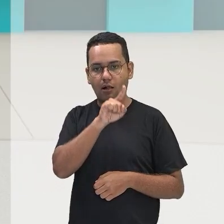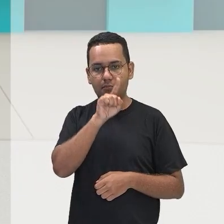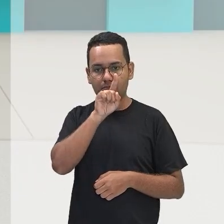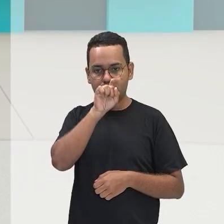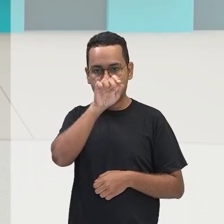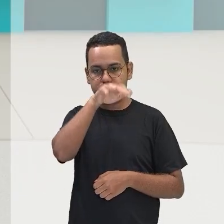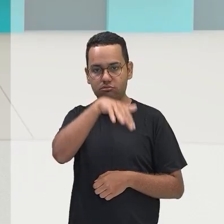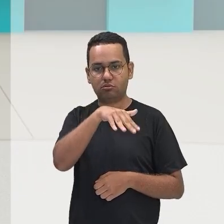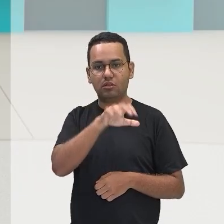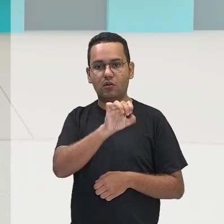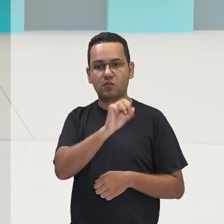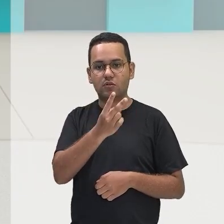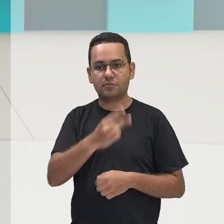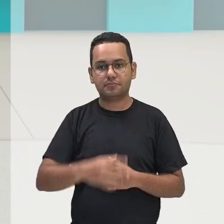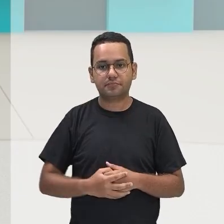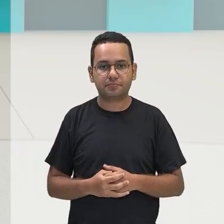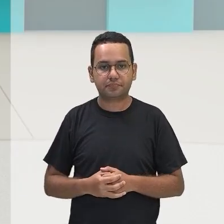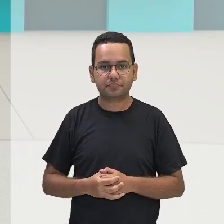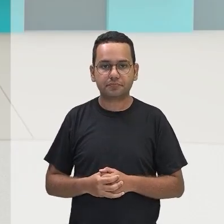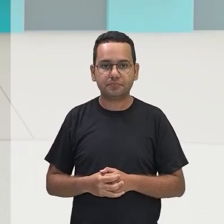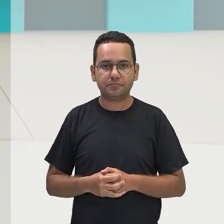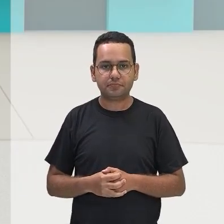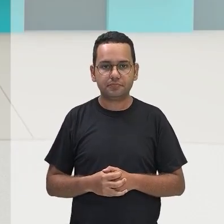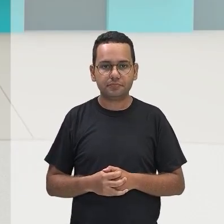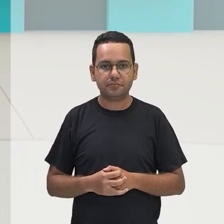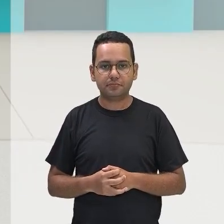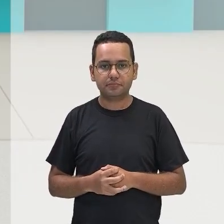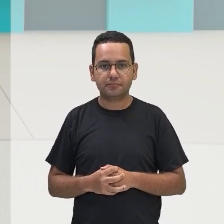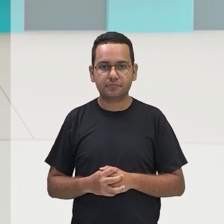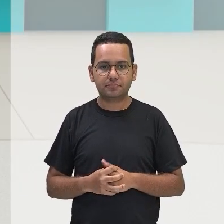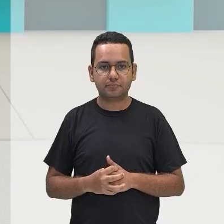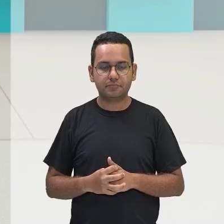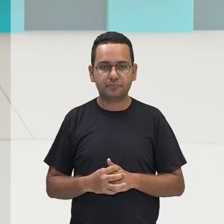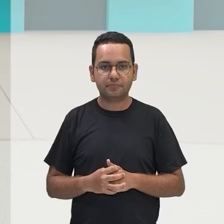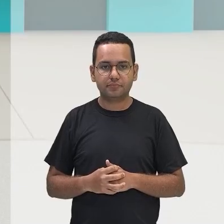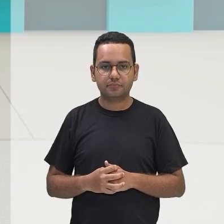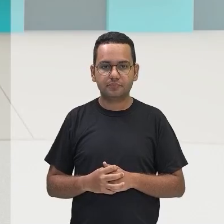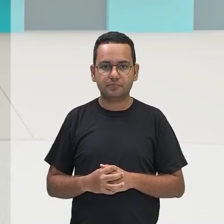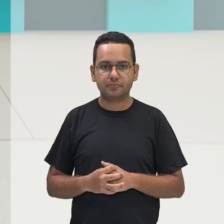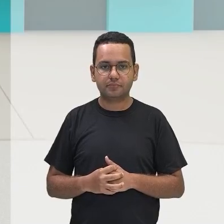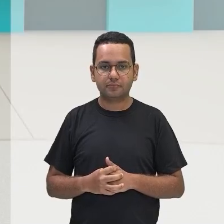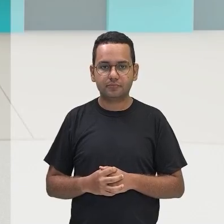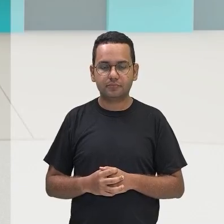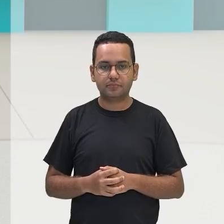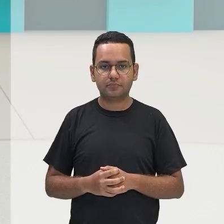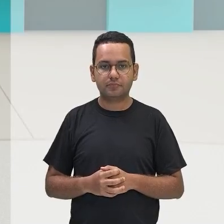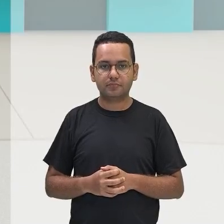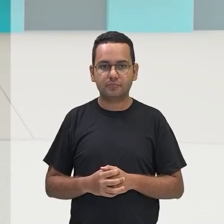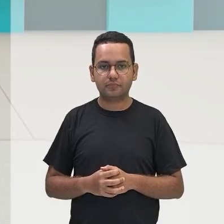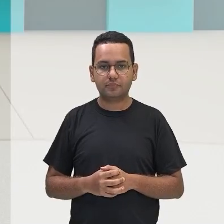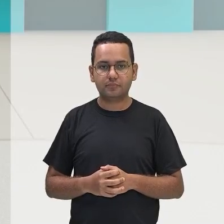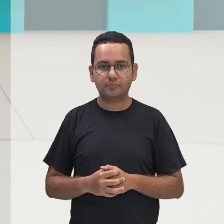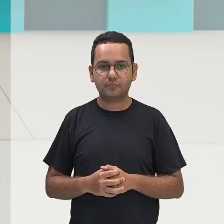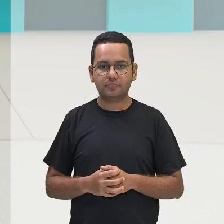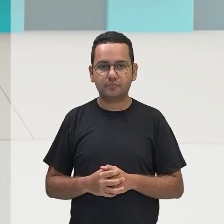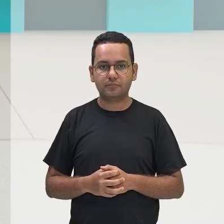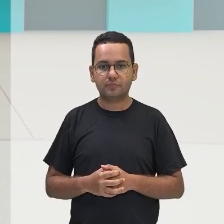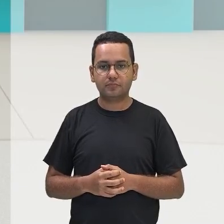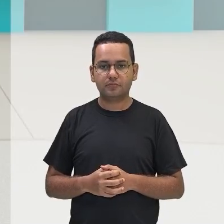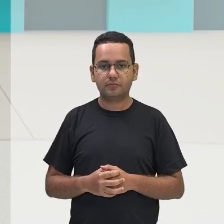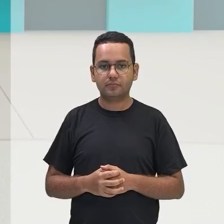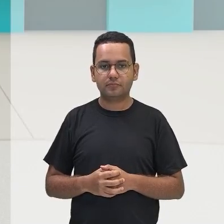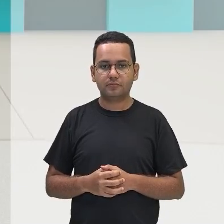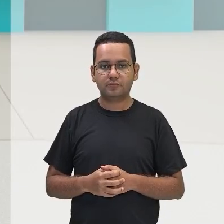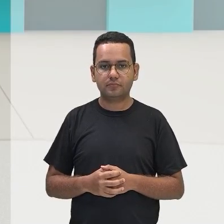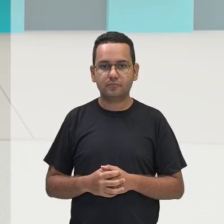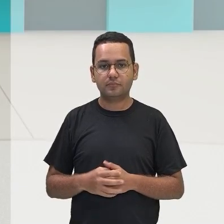de repente, em gás carbônico, né? Ou os resíduos metabólicos. Aí é feita a troca lá gasosa, sai